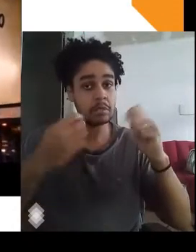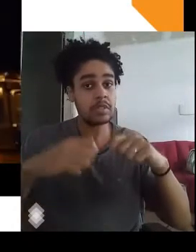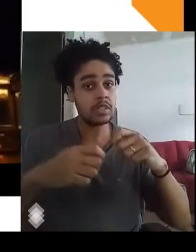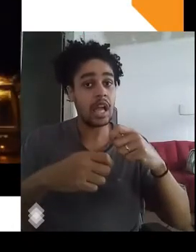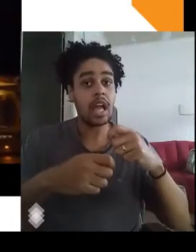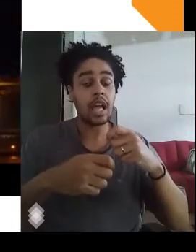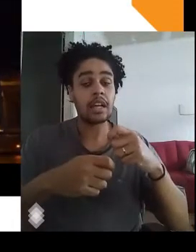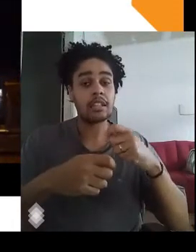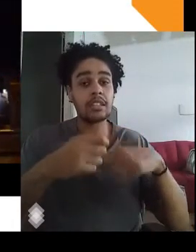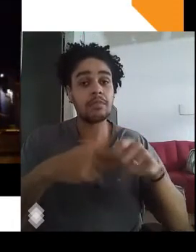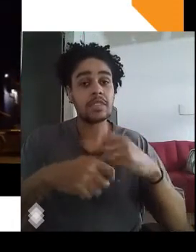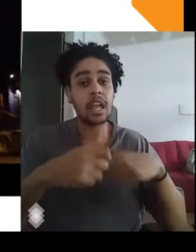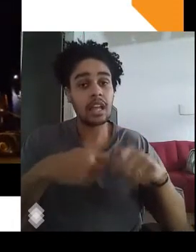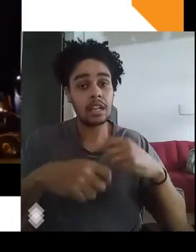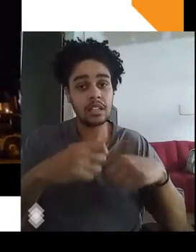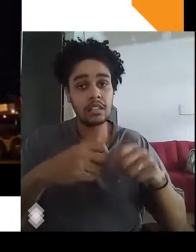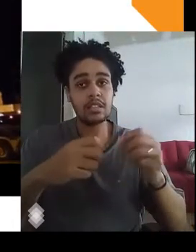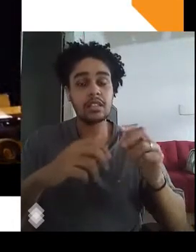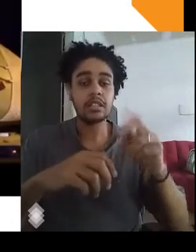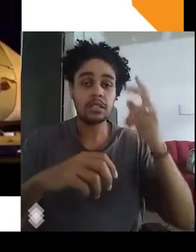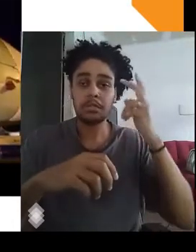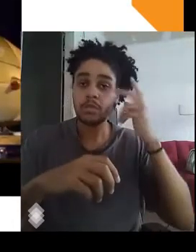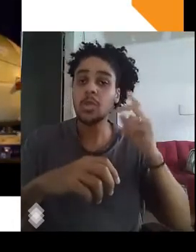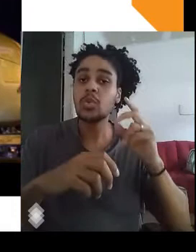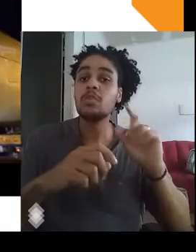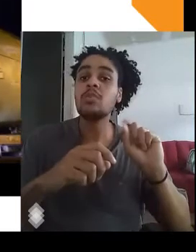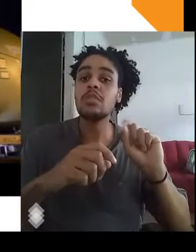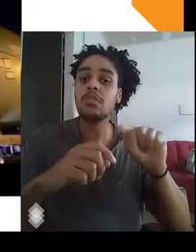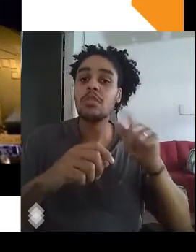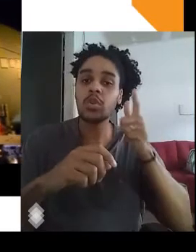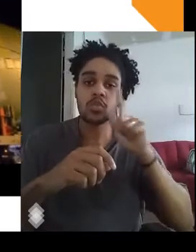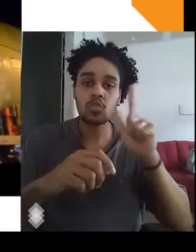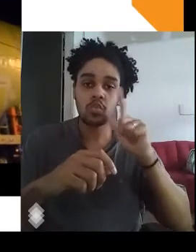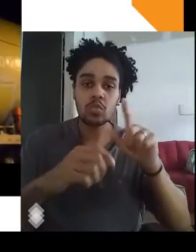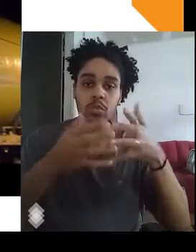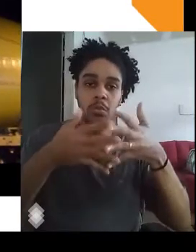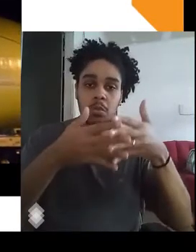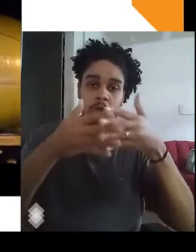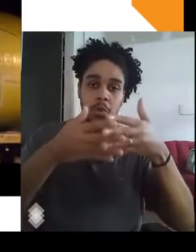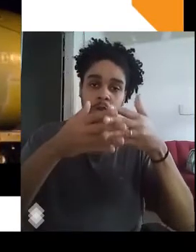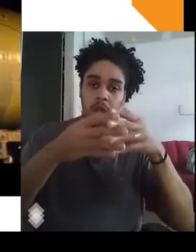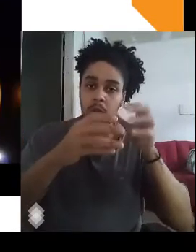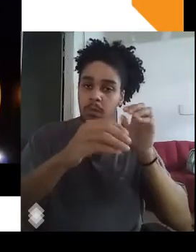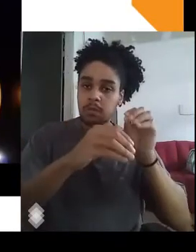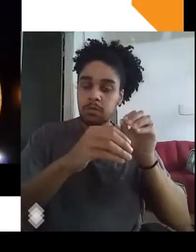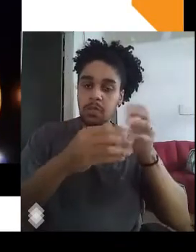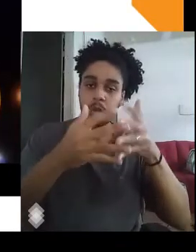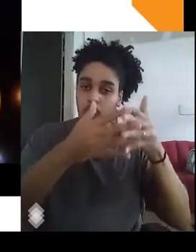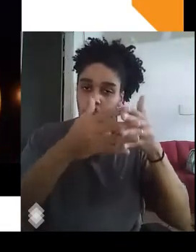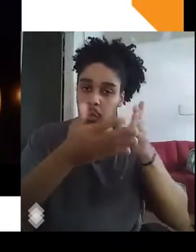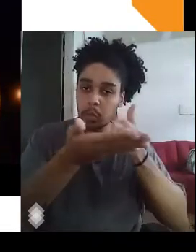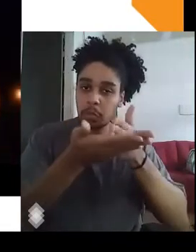e sinais de trânsito para que os grandes veículos pudessem passar. E esse trajeto só é feito à noite para não atrapalhar o trânsito das pessoas. Quando falamos que trata-se